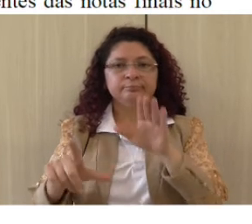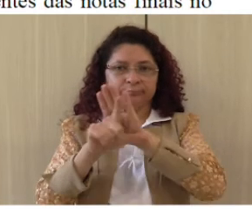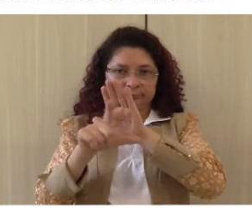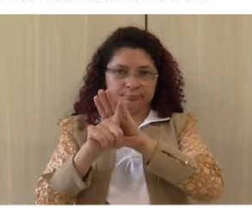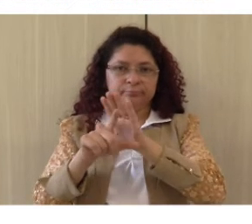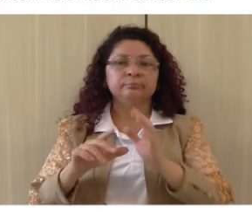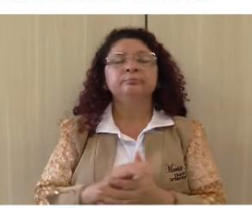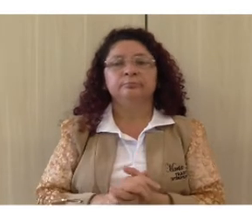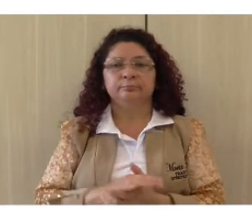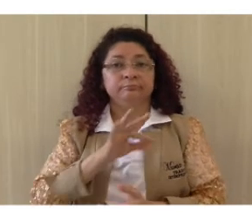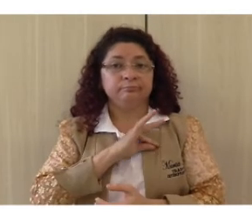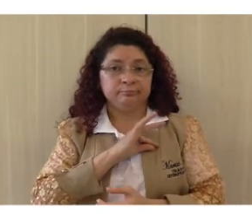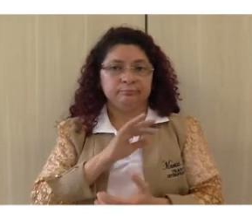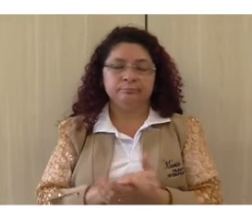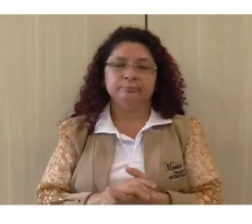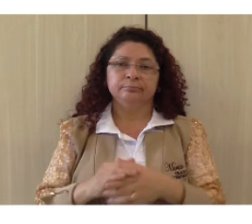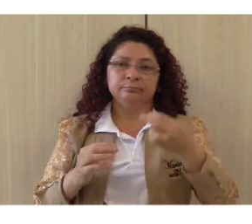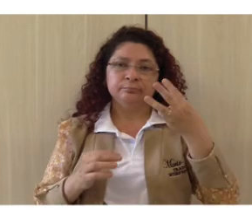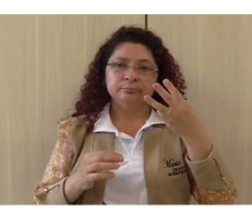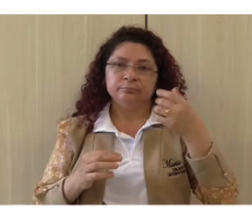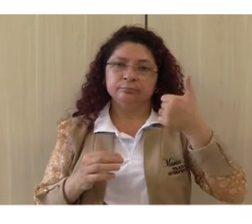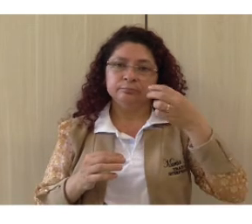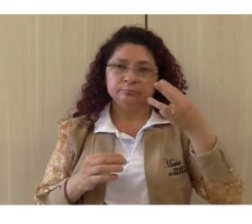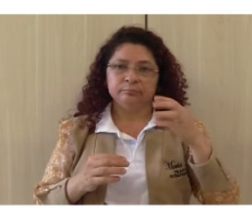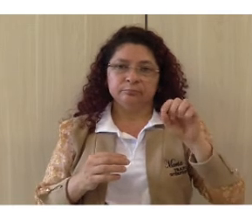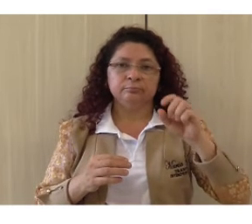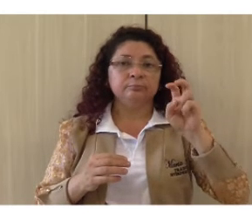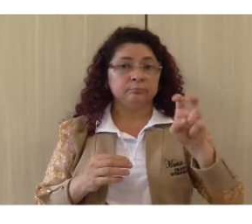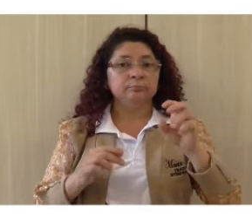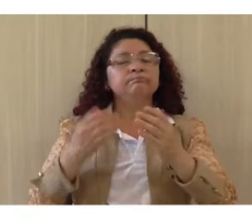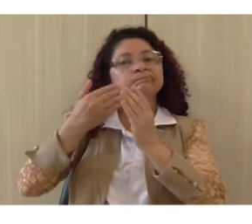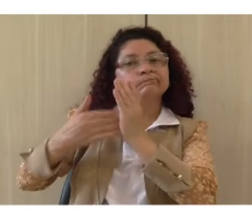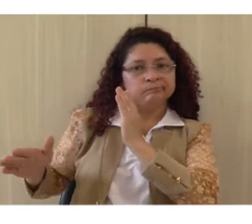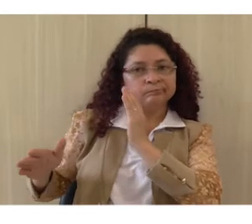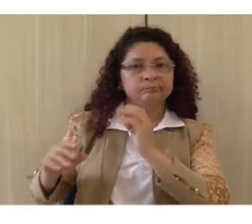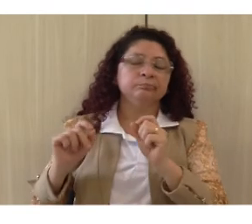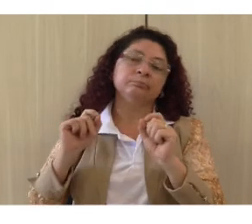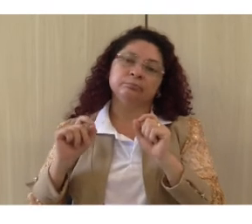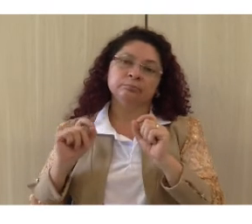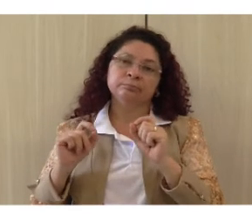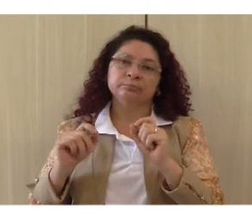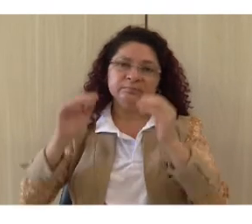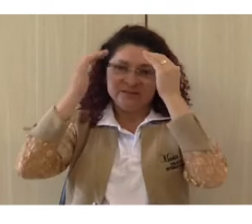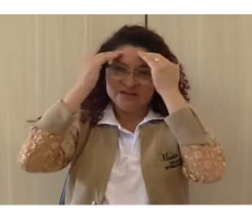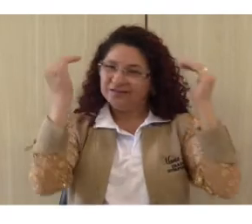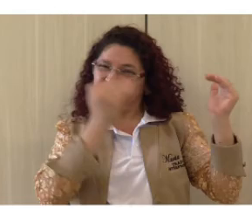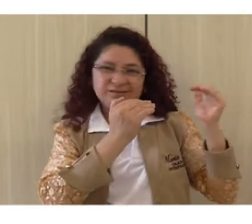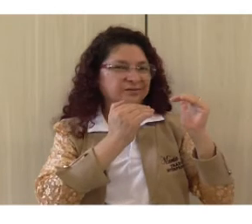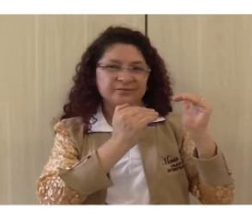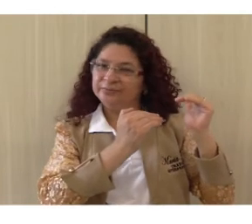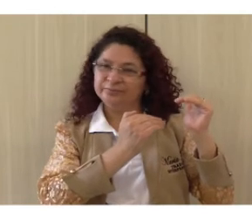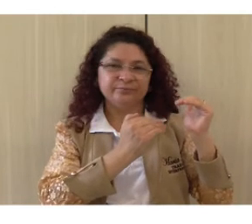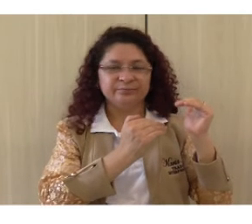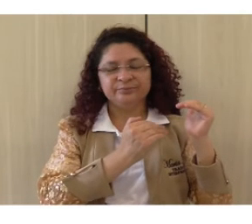lei. Item 13.5. O candidato poderá ser eliminado caso descumpra ou se